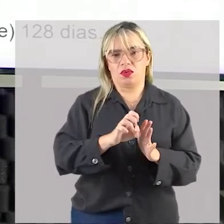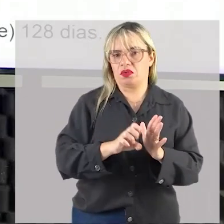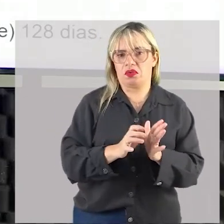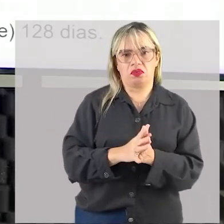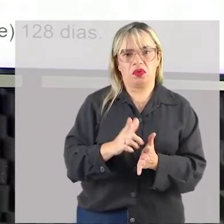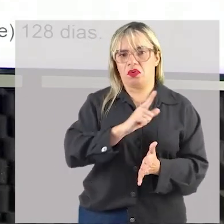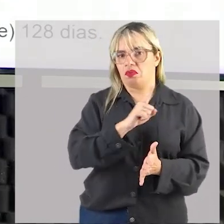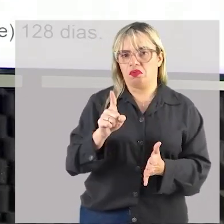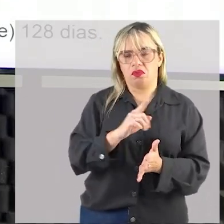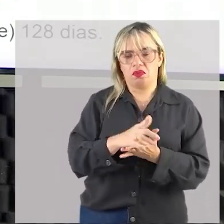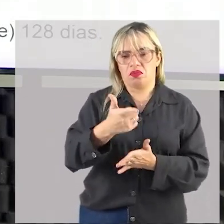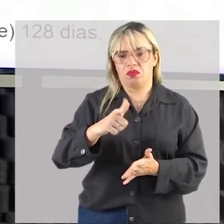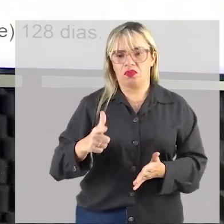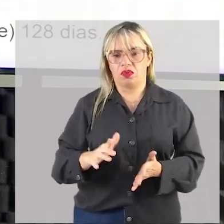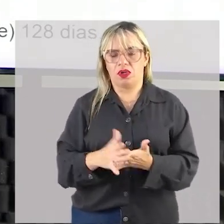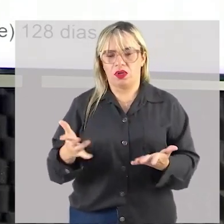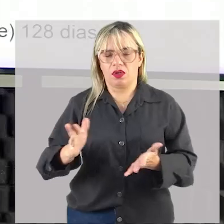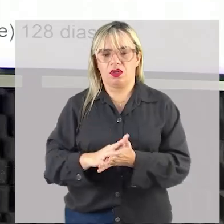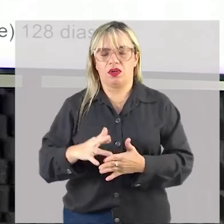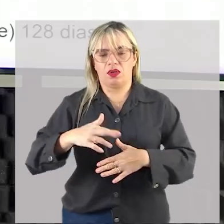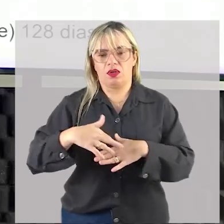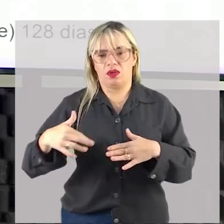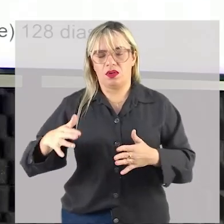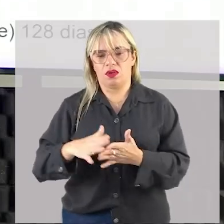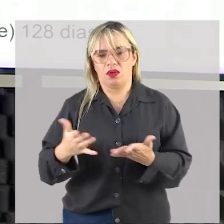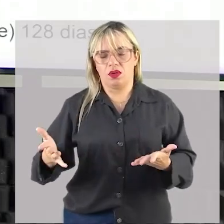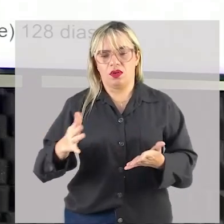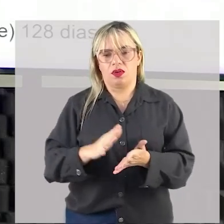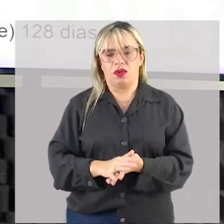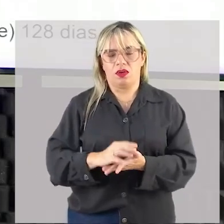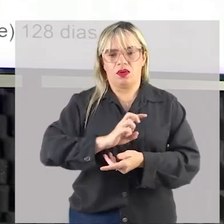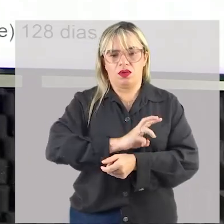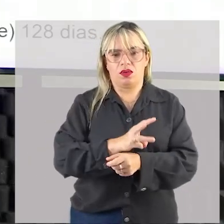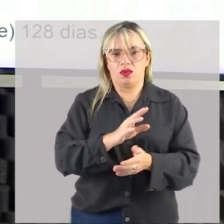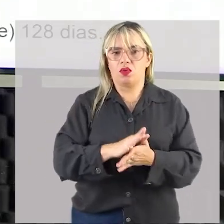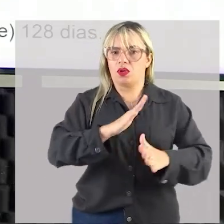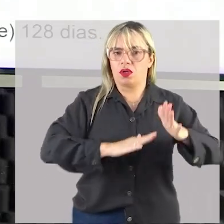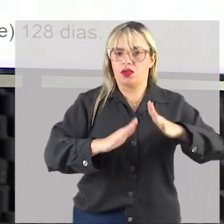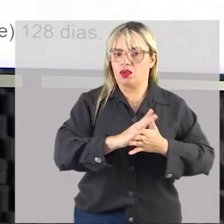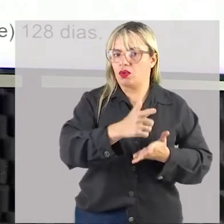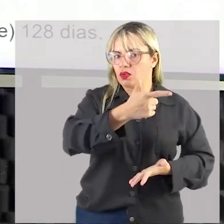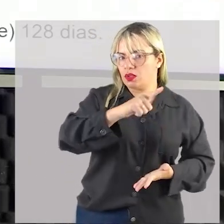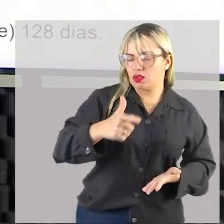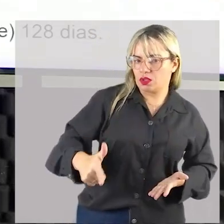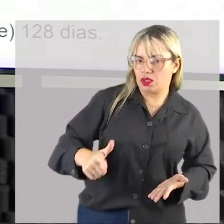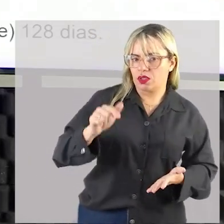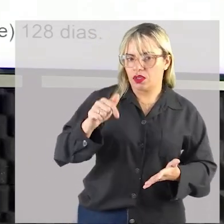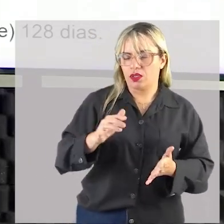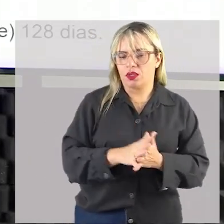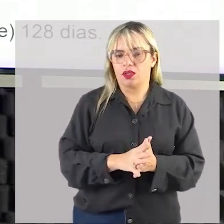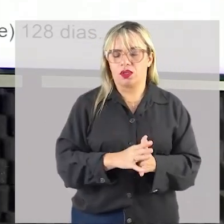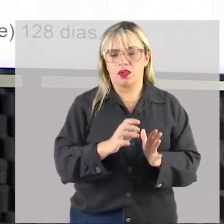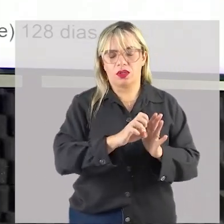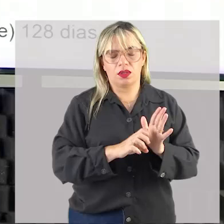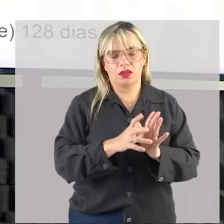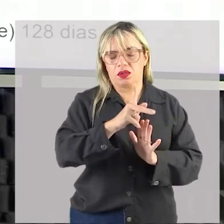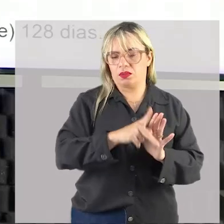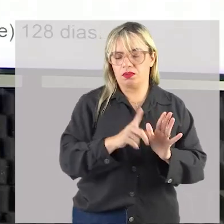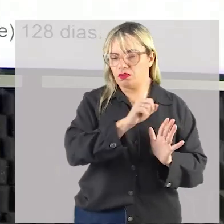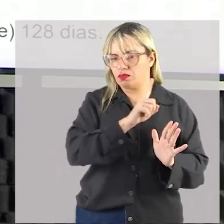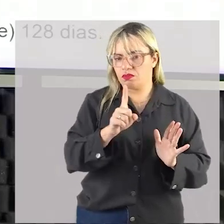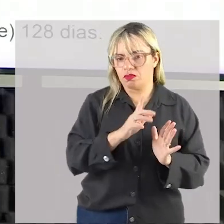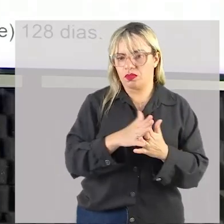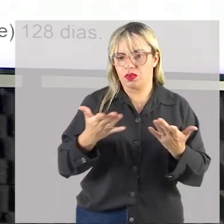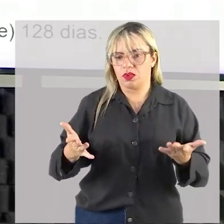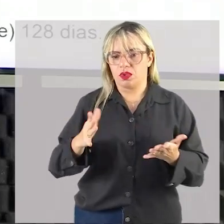Então, às vezes, você está estudando radioatividade para fazer uma prova da UEMA. Cuidado, não está no programa. E aí você tem a seguinte situação.